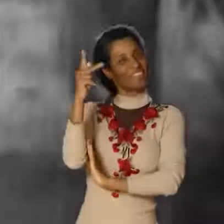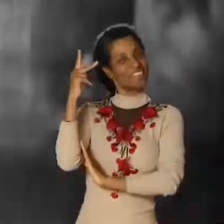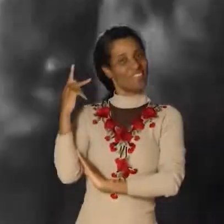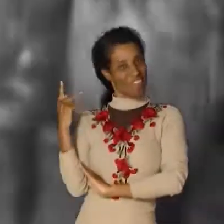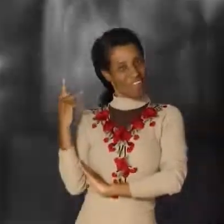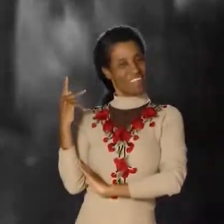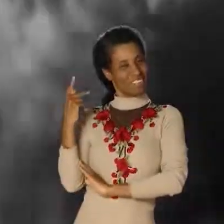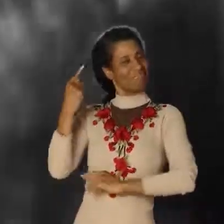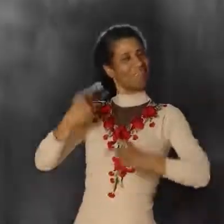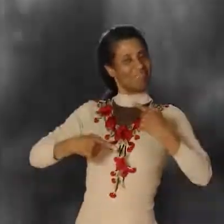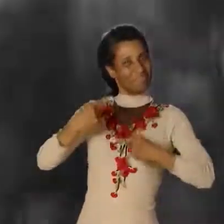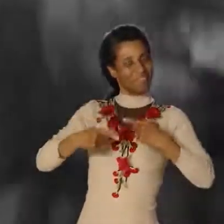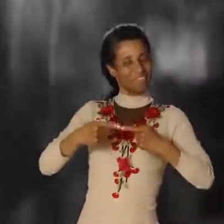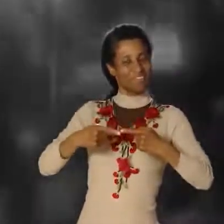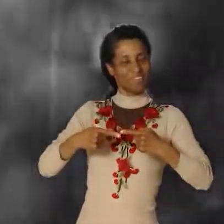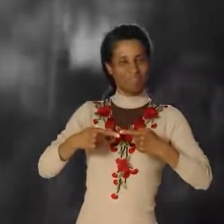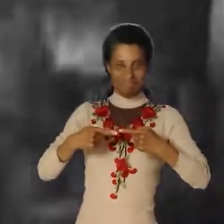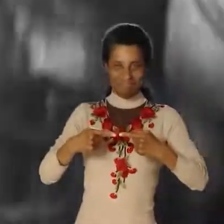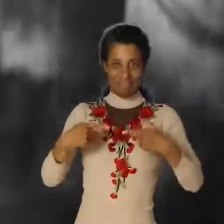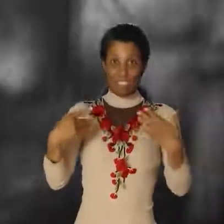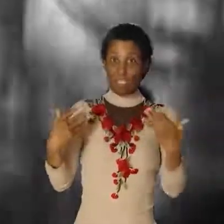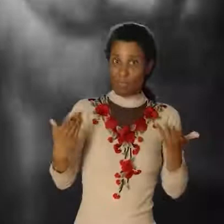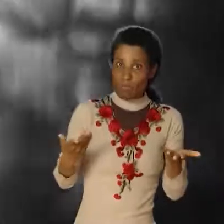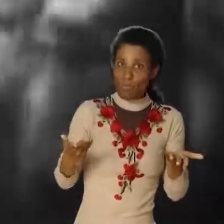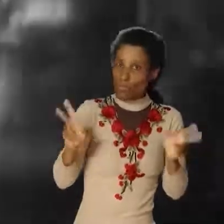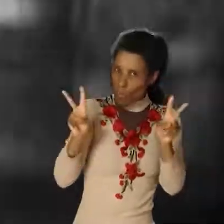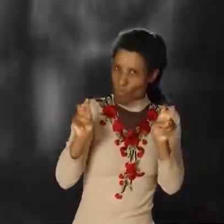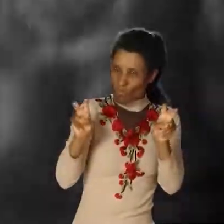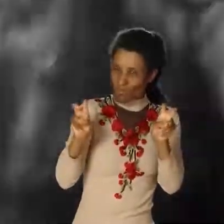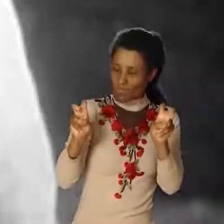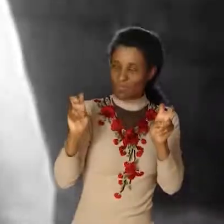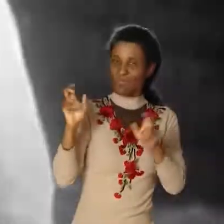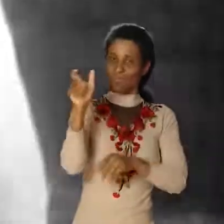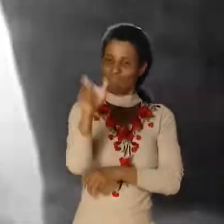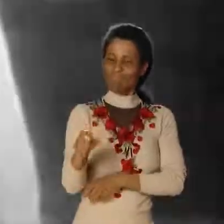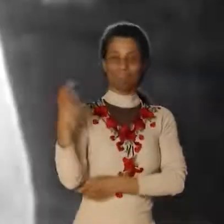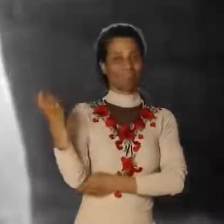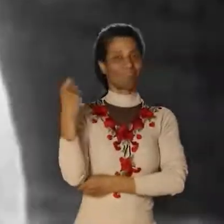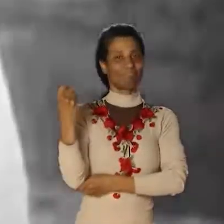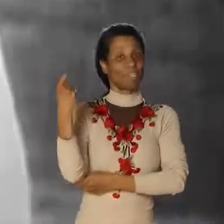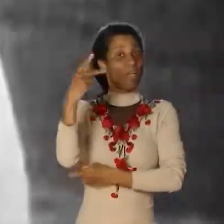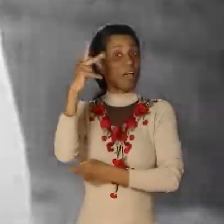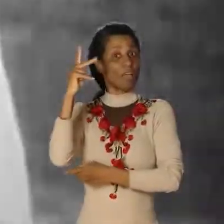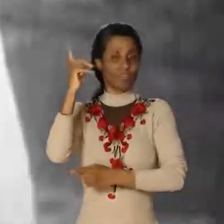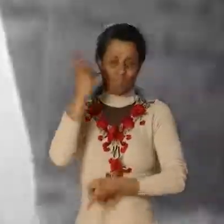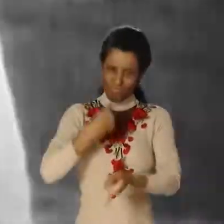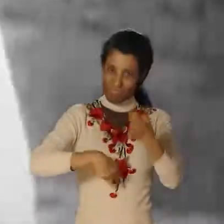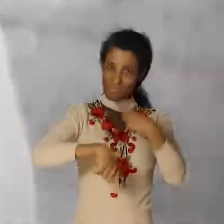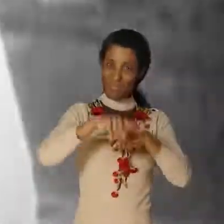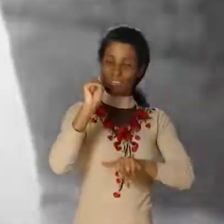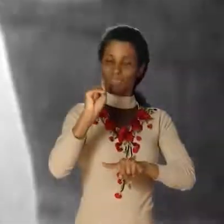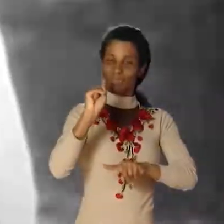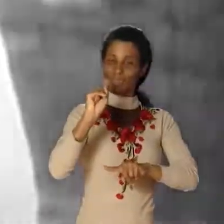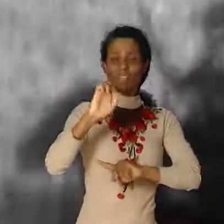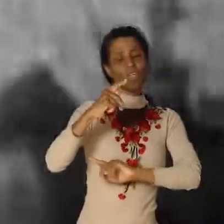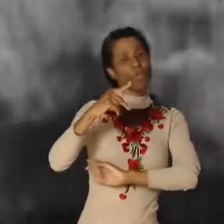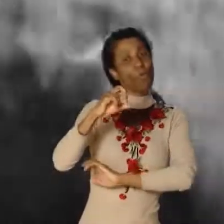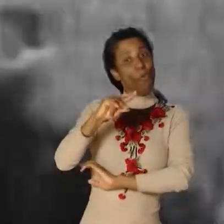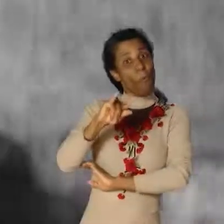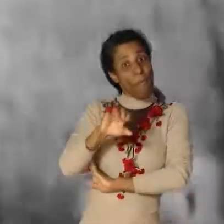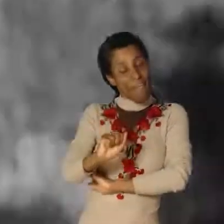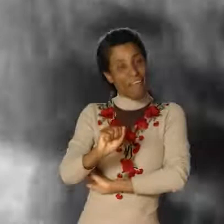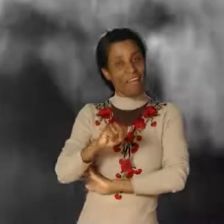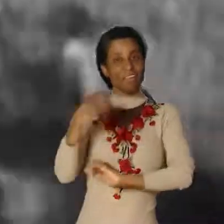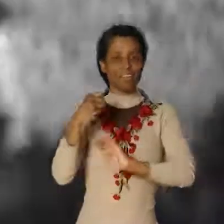sobre esta figura histórica, polêmica e lendária. Quando o tema é o gaúcho, a história se